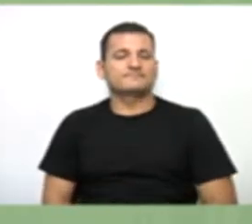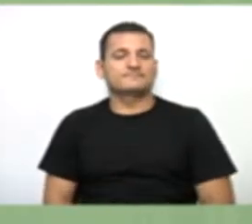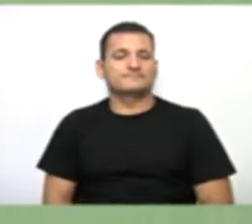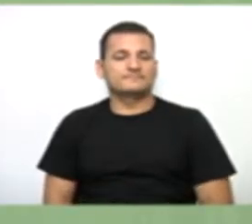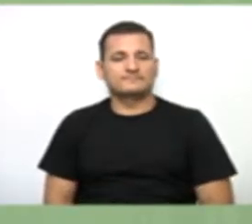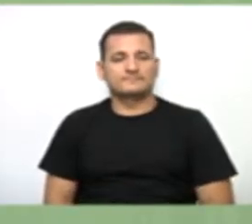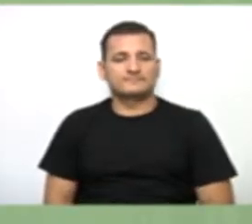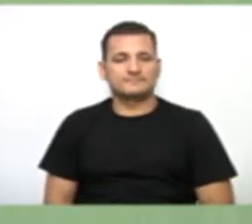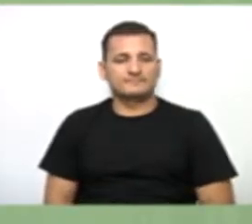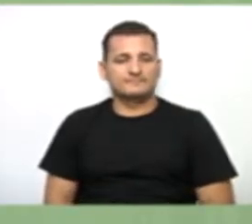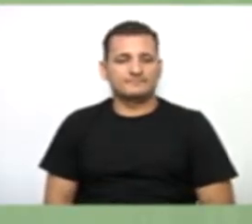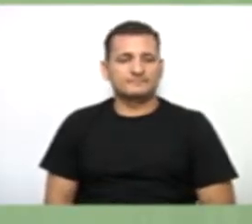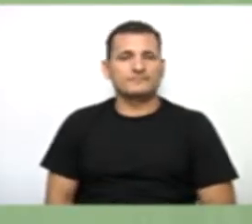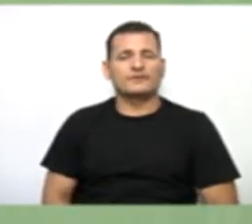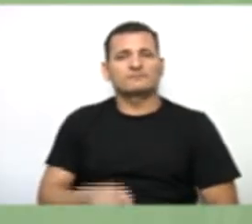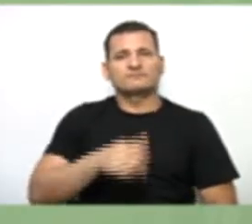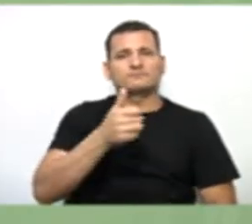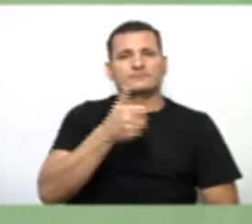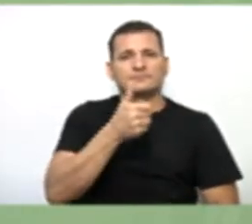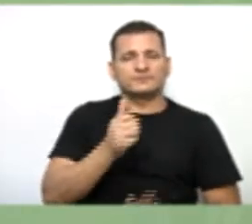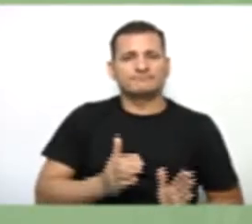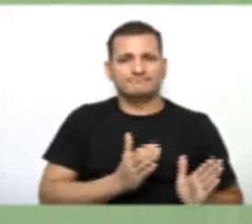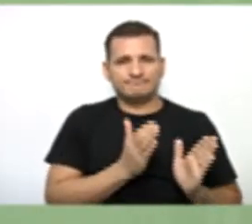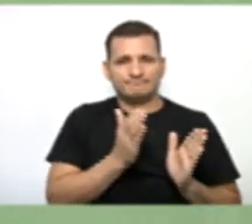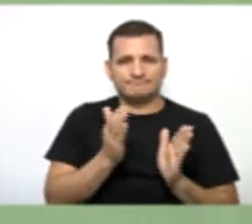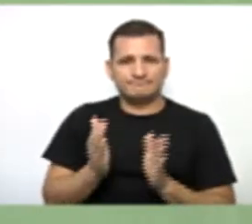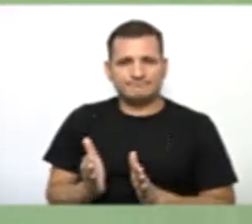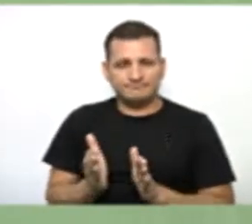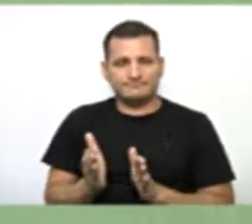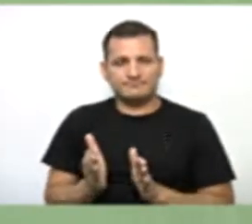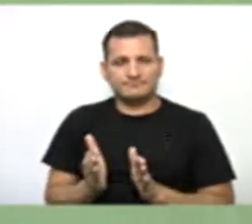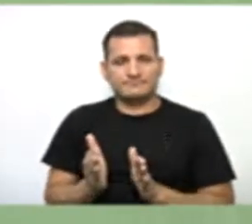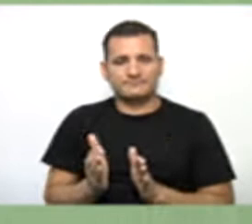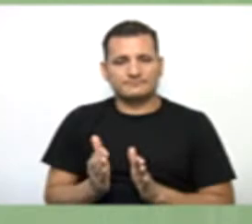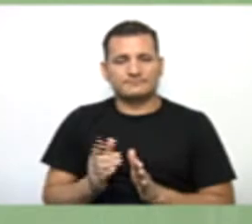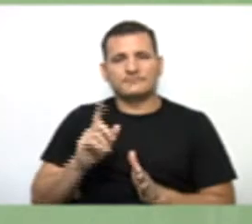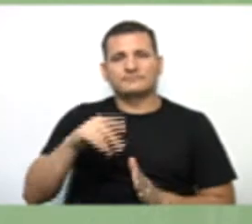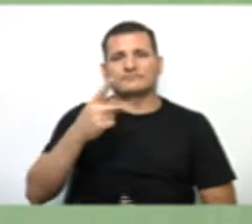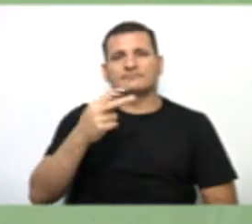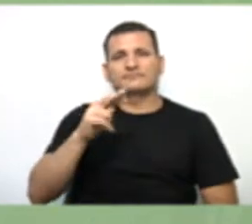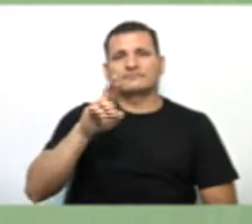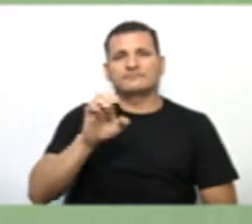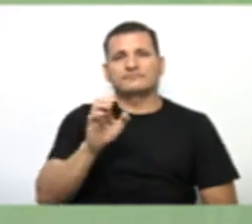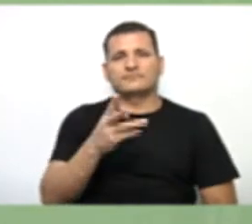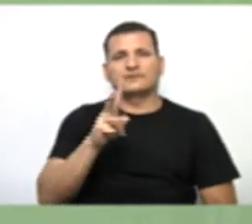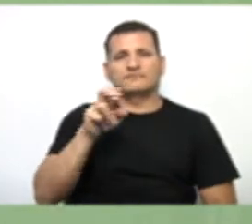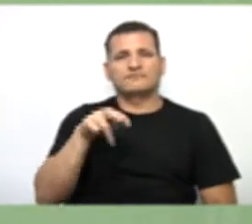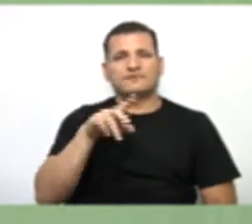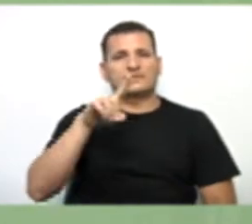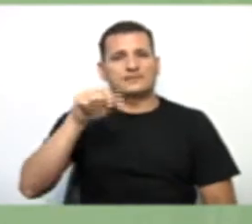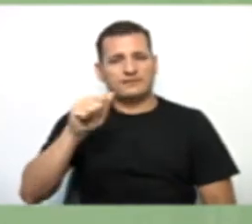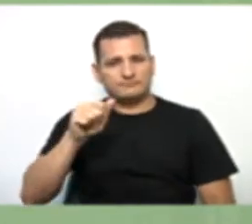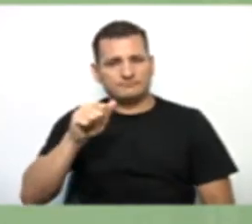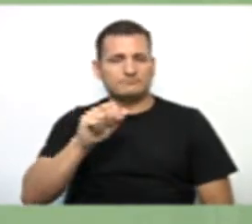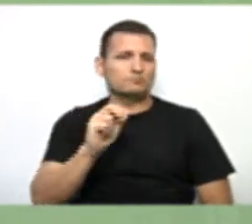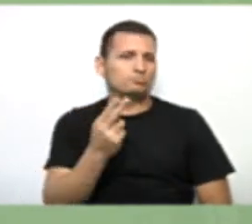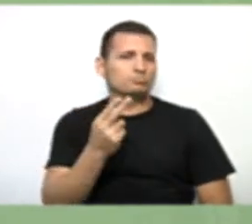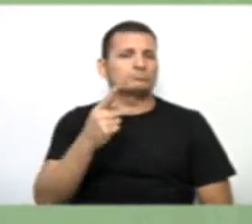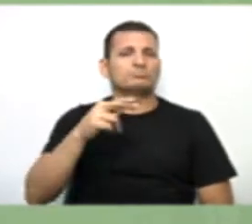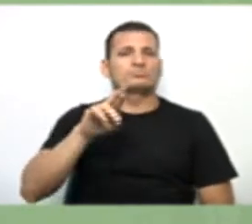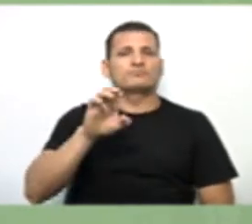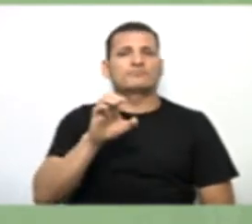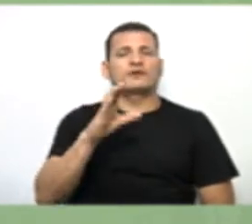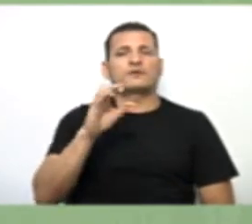então. A primeira etapa do processo é a pré-venda ou pré-compra, ou seja,